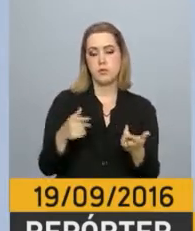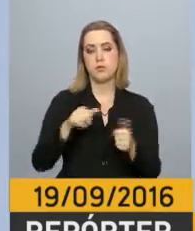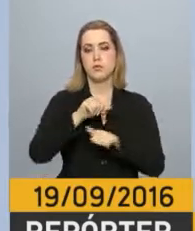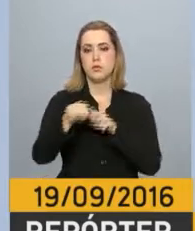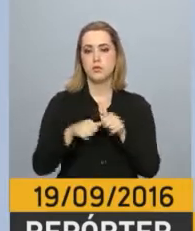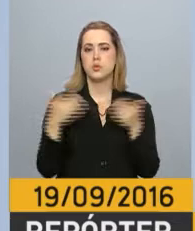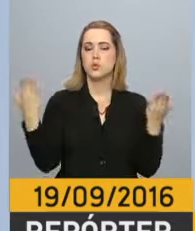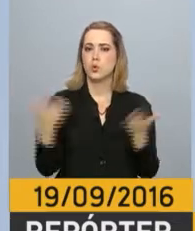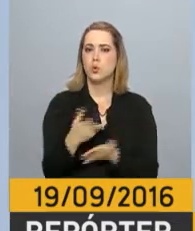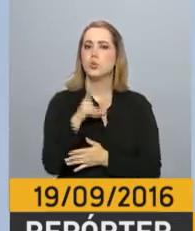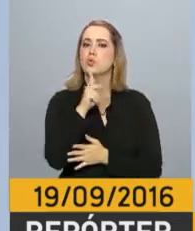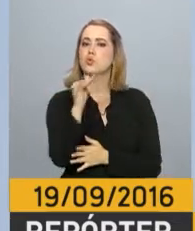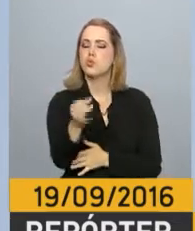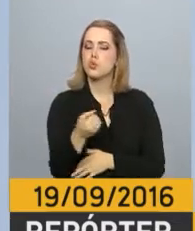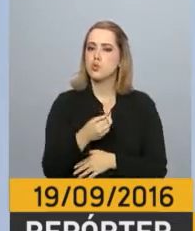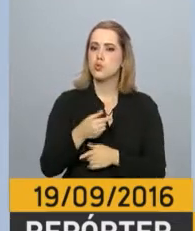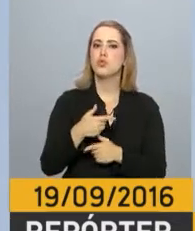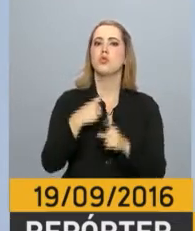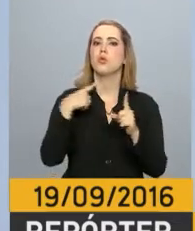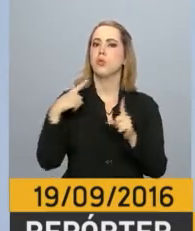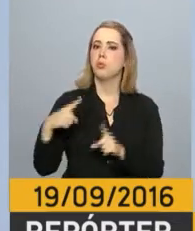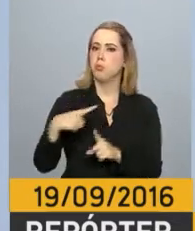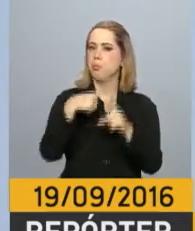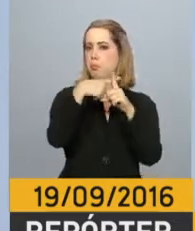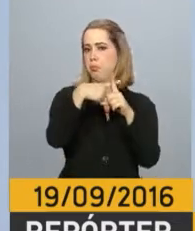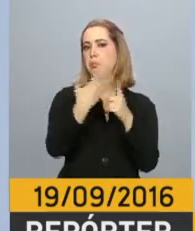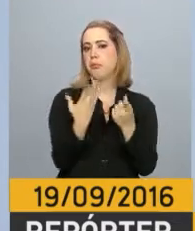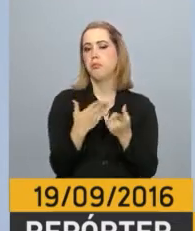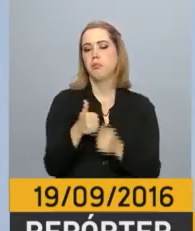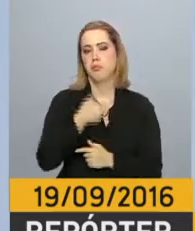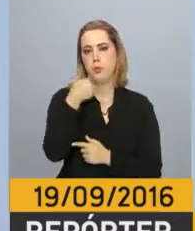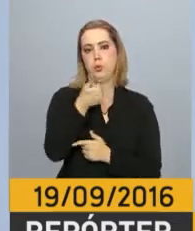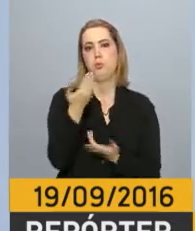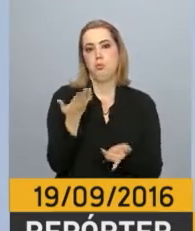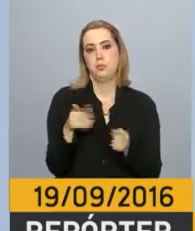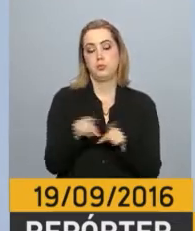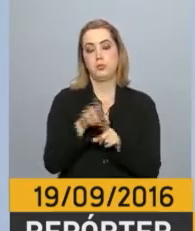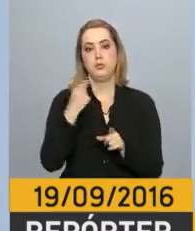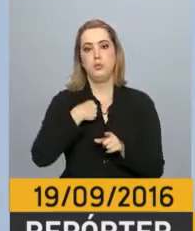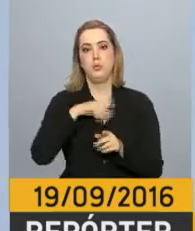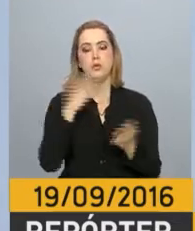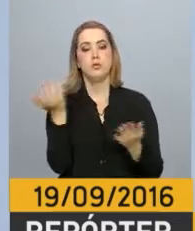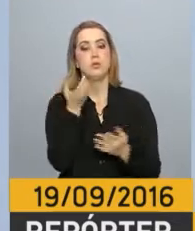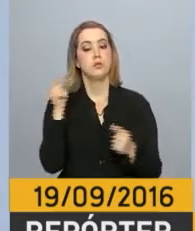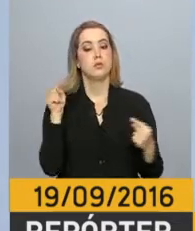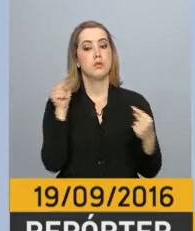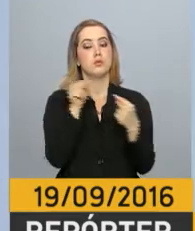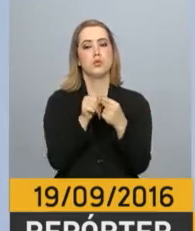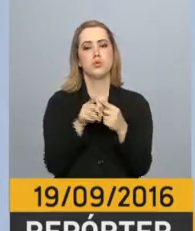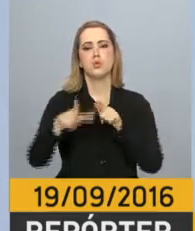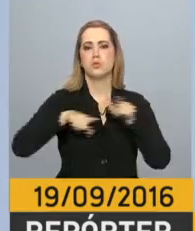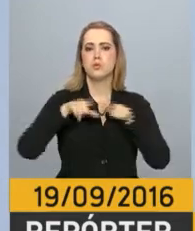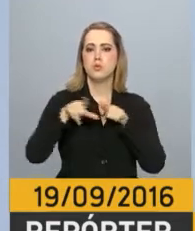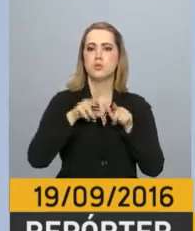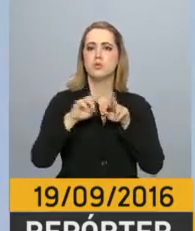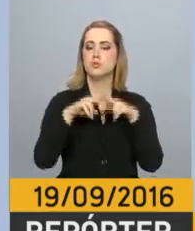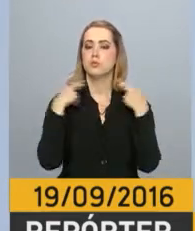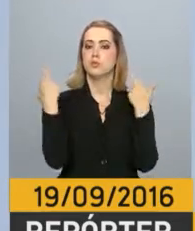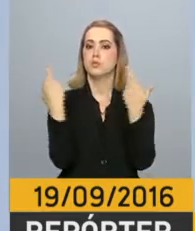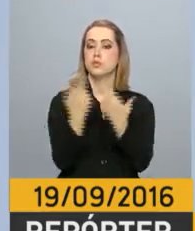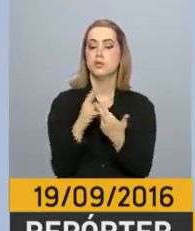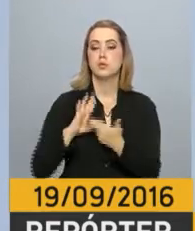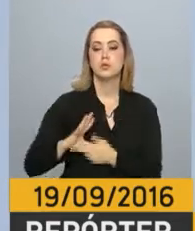um dia positivo. Nós temos como método de trabalho uma reunião